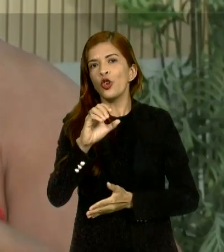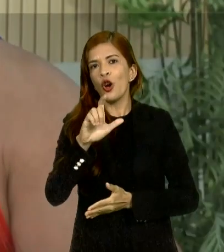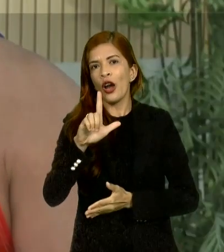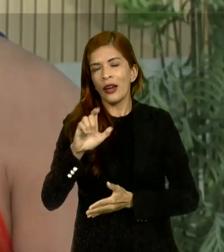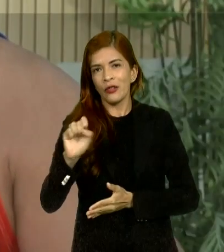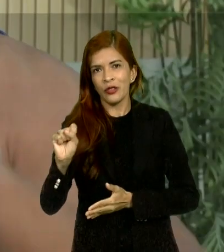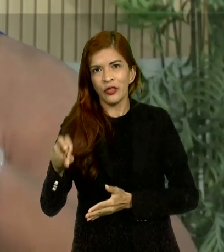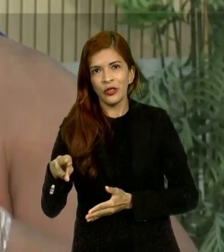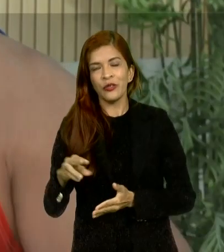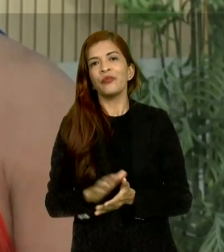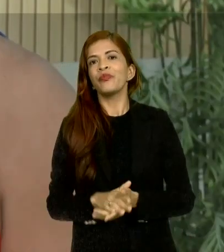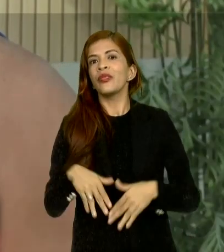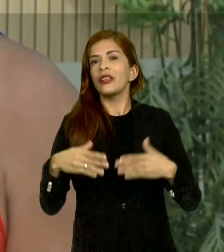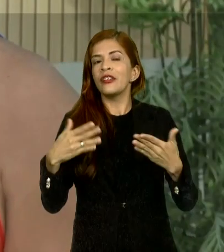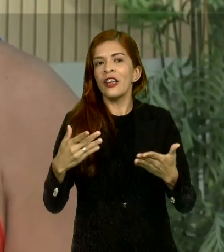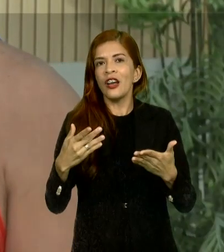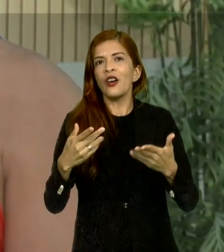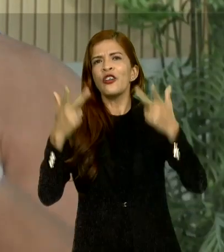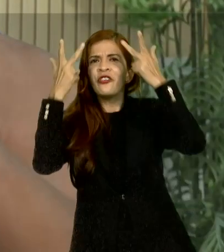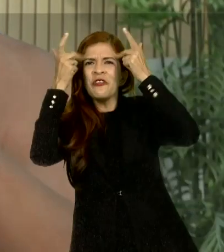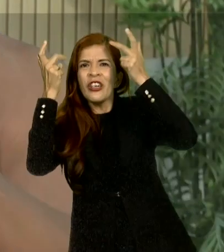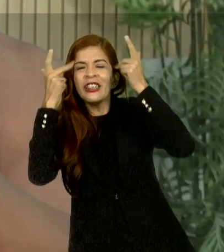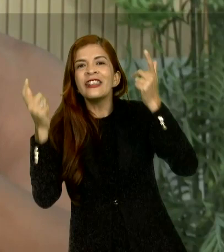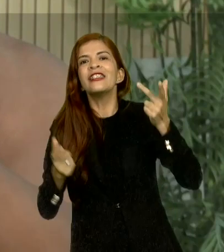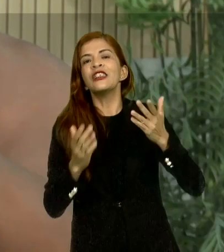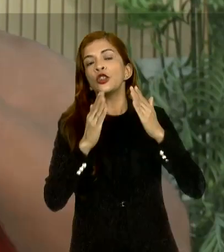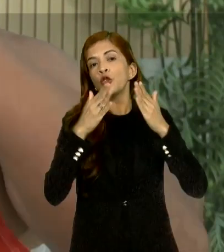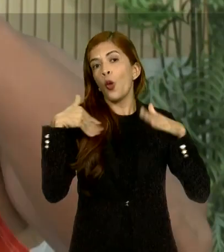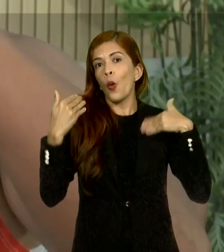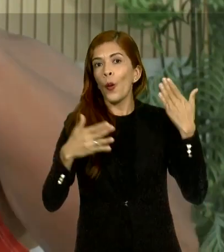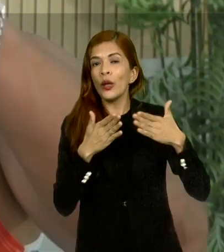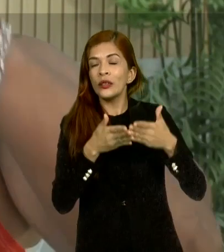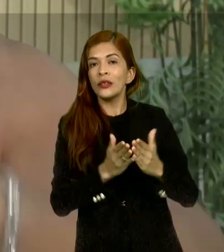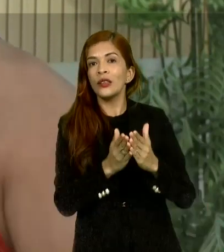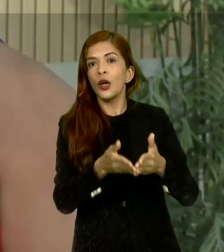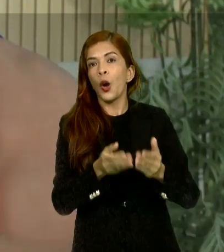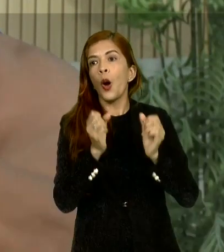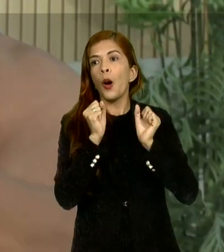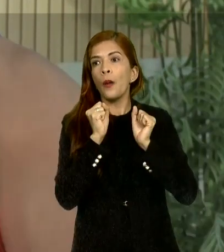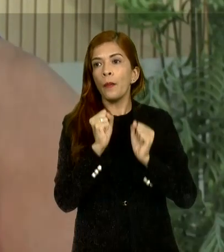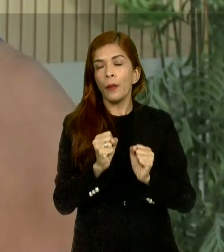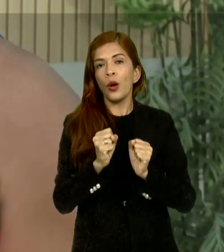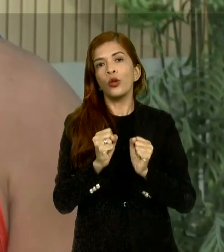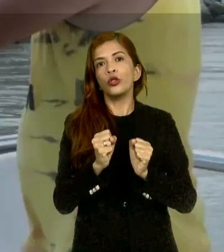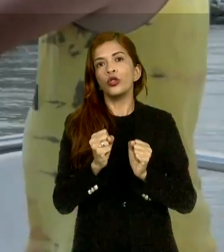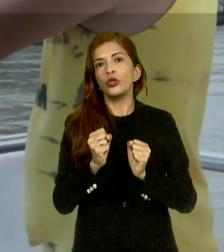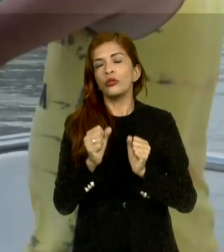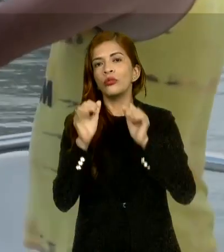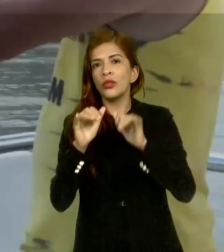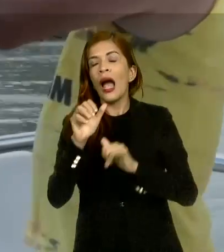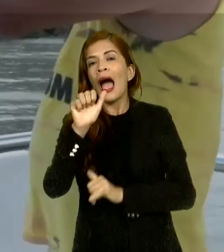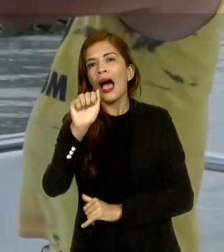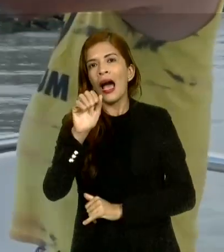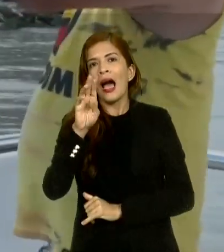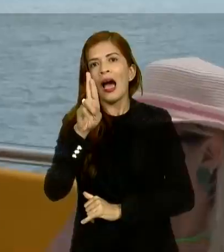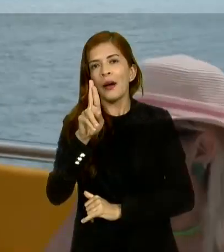diversão nesse sábado para quem for participar do passeio náutico, e você pode entrar em contato com a Britu Turismo e reservar sua vaga.